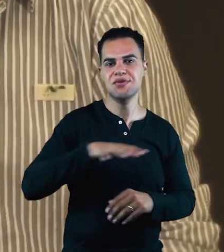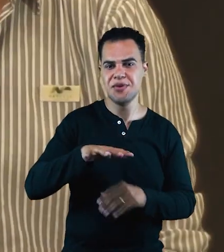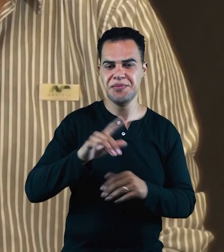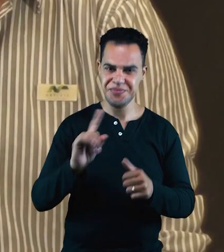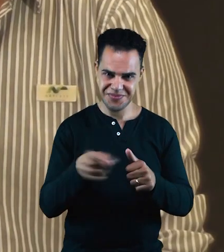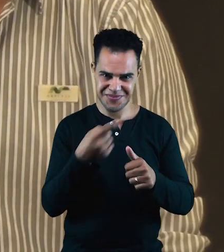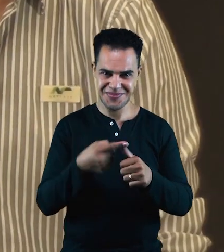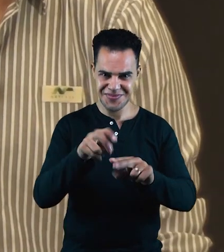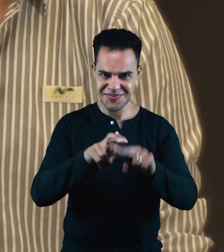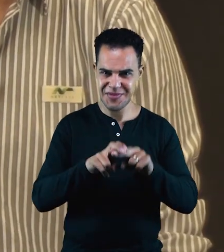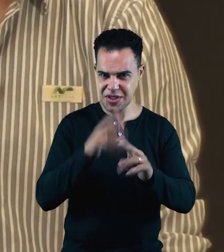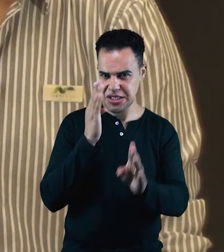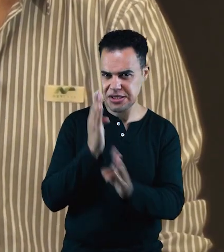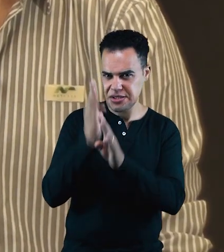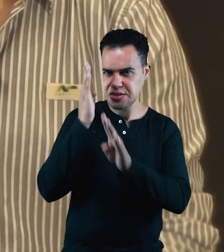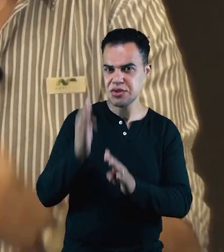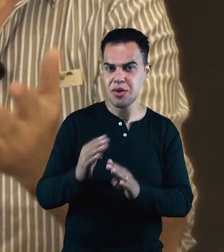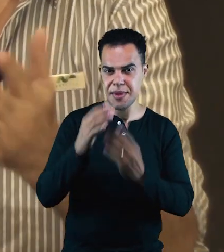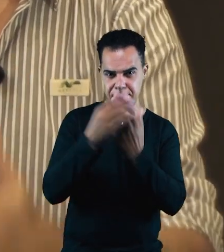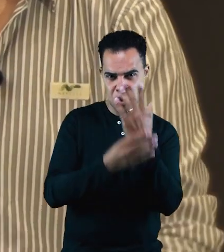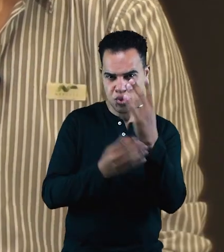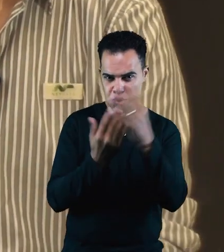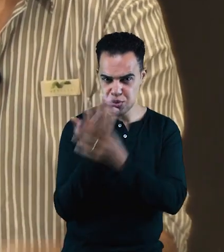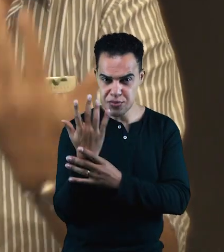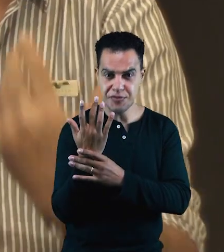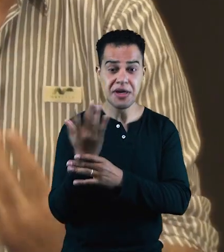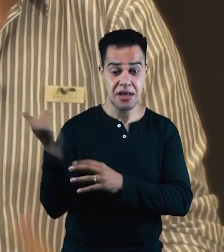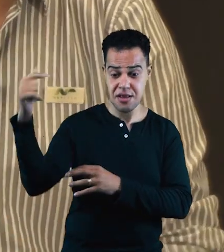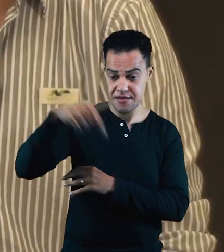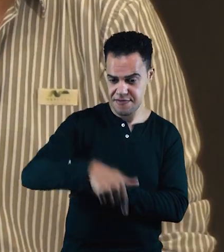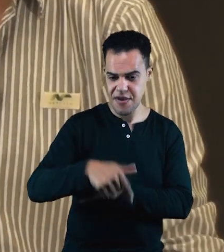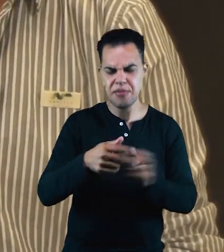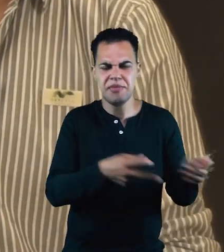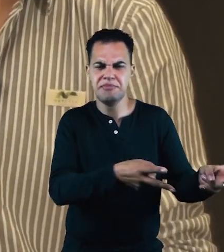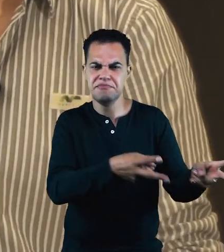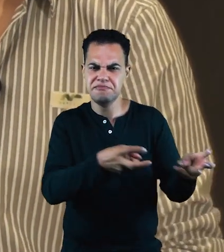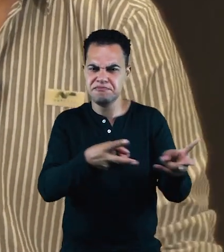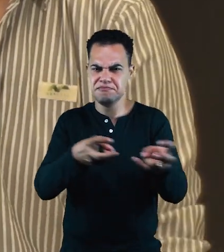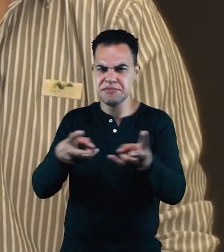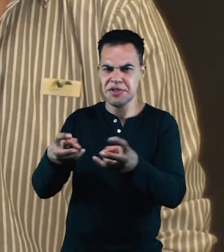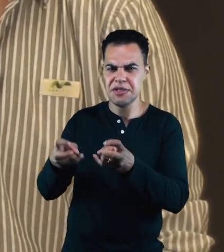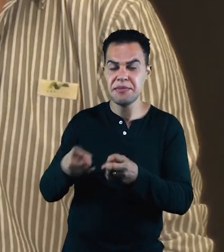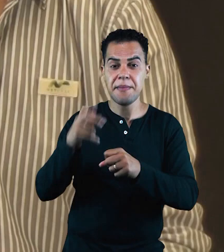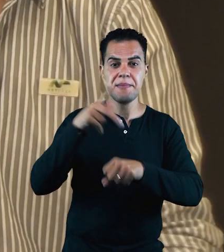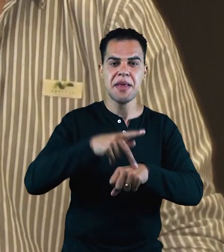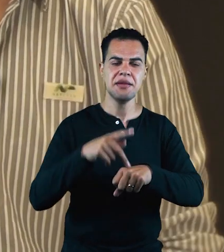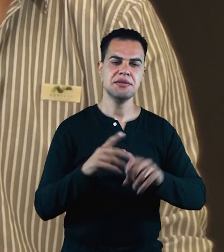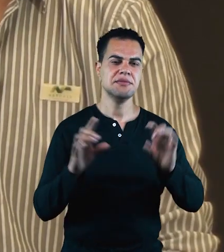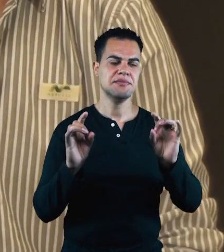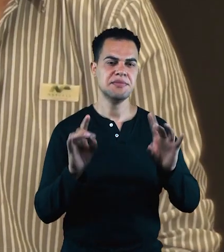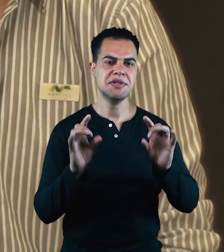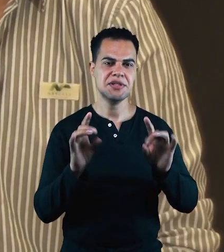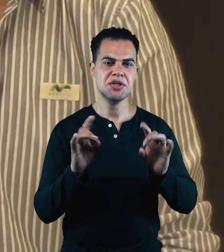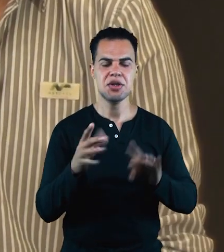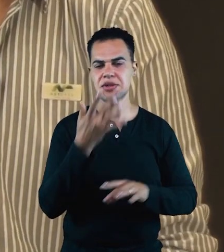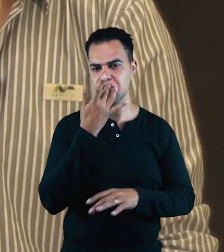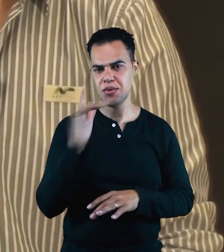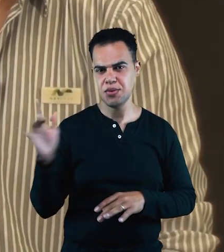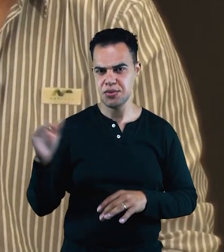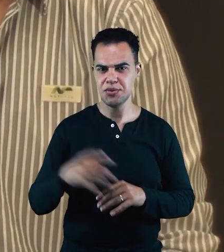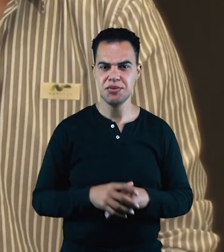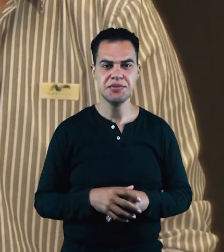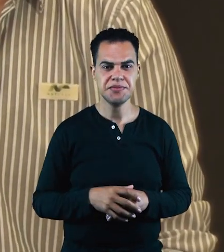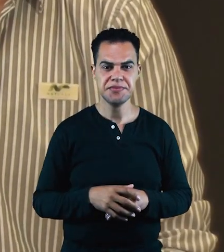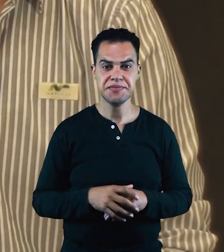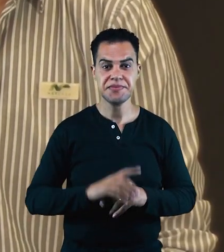com a descoberta aí do Mão de Luva, onde veio para garimpar pedras preciosas e ouro,